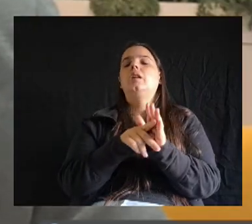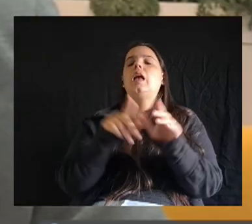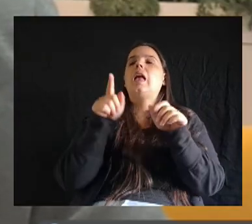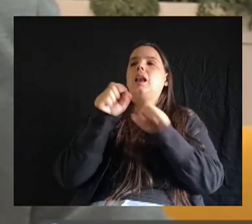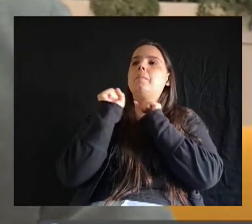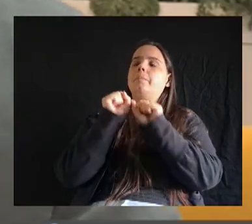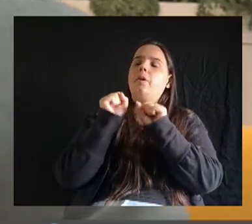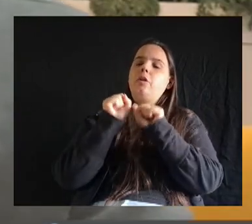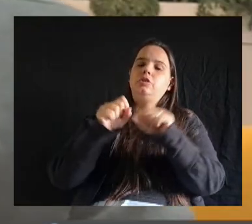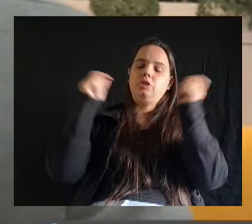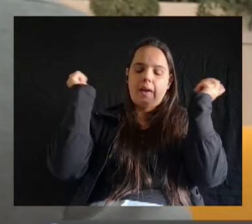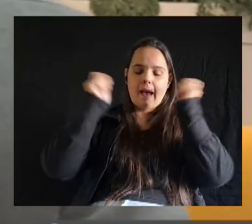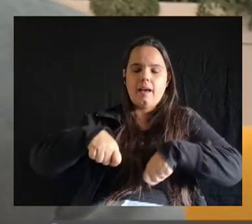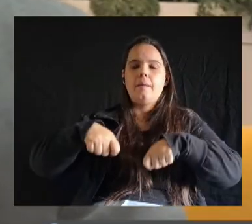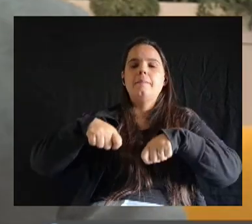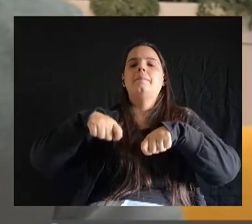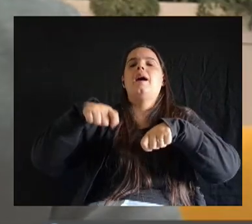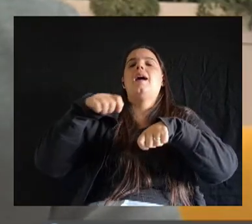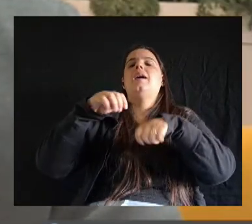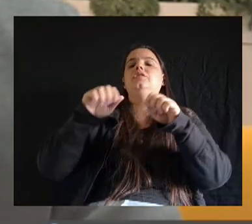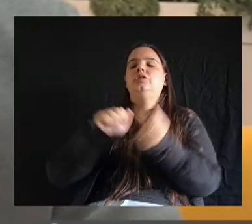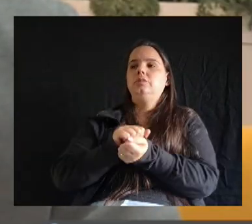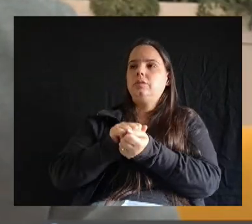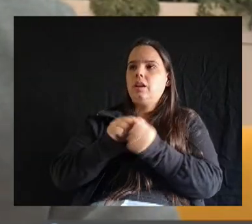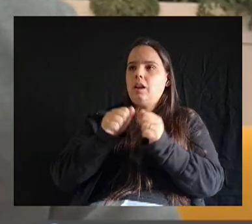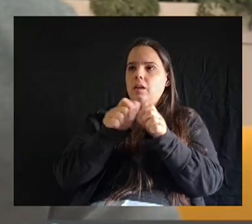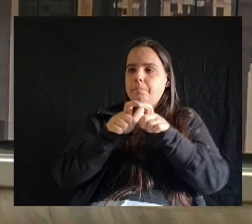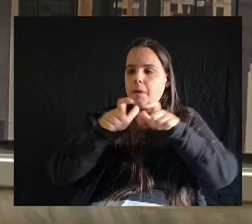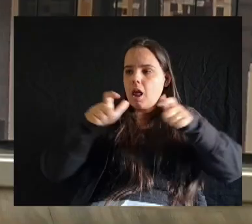expansão, tanto em termos de escopo quanto no tempo.